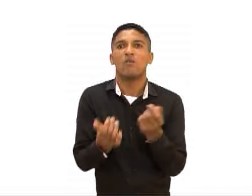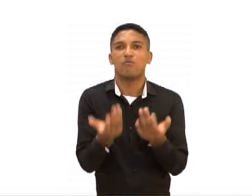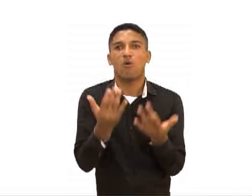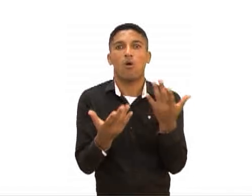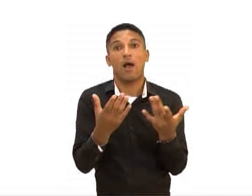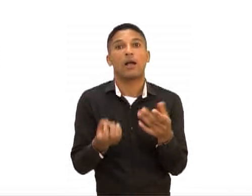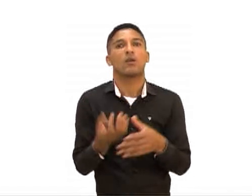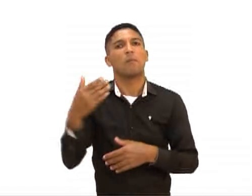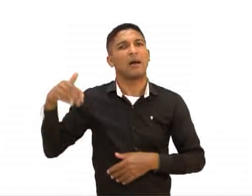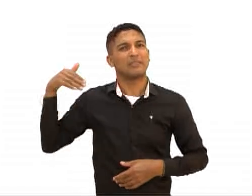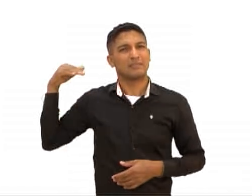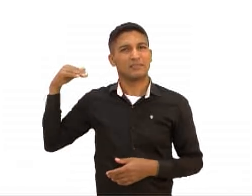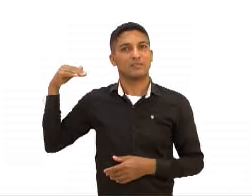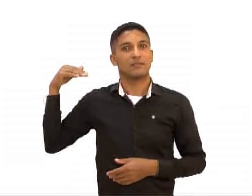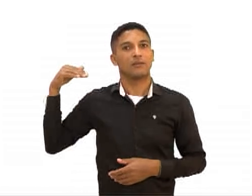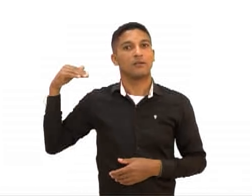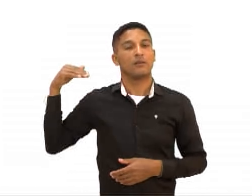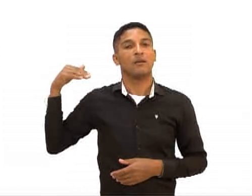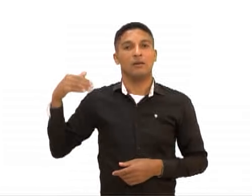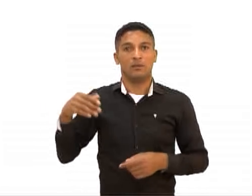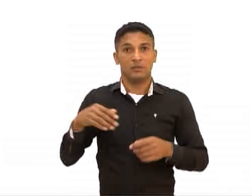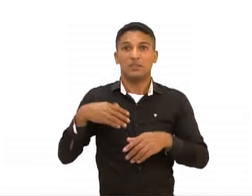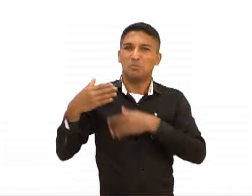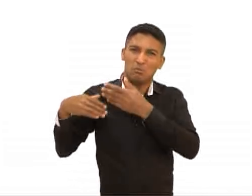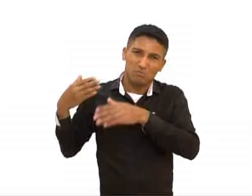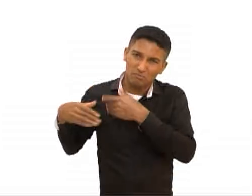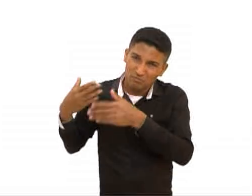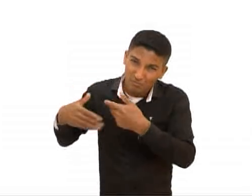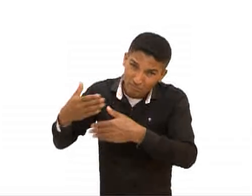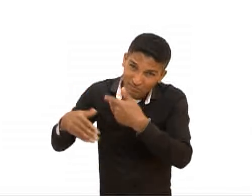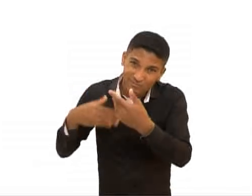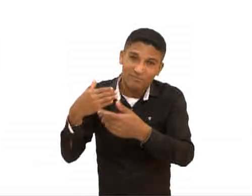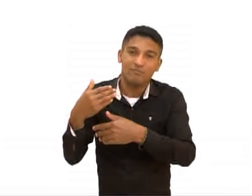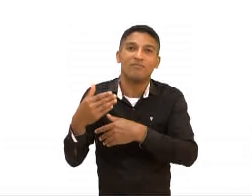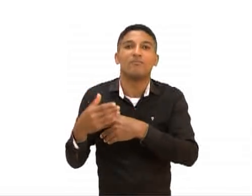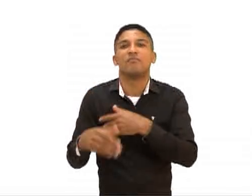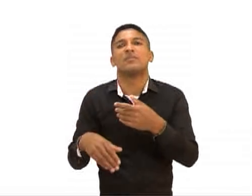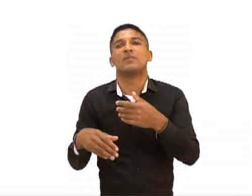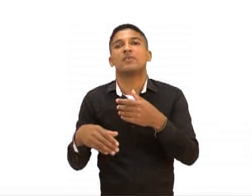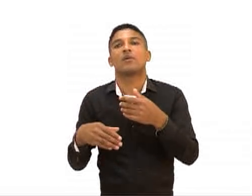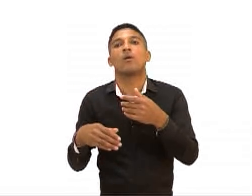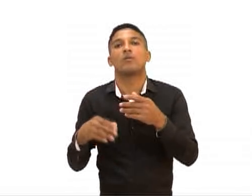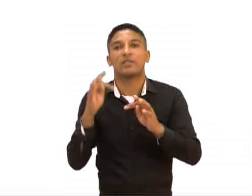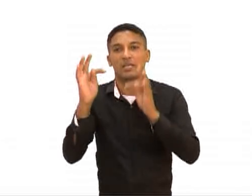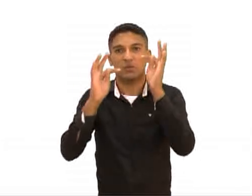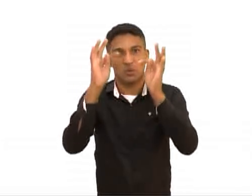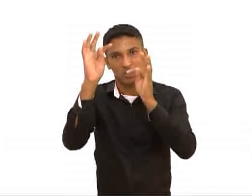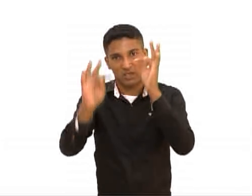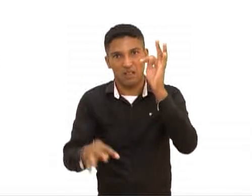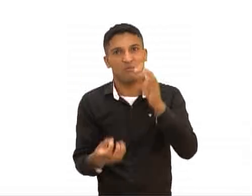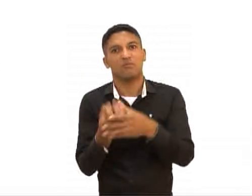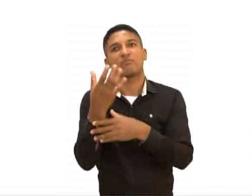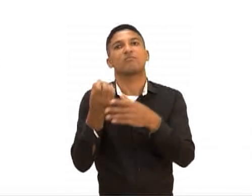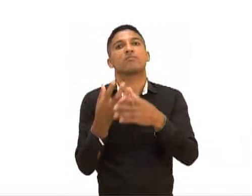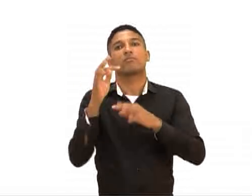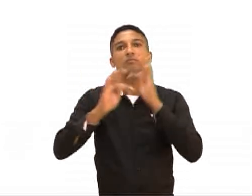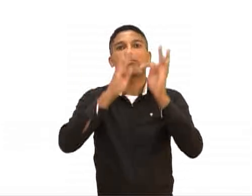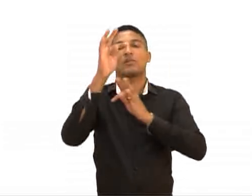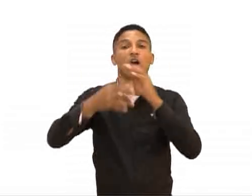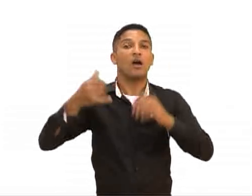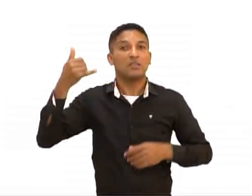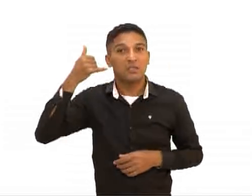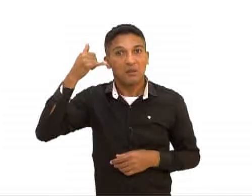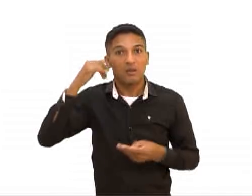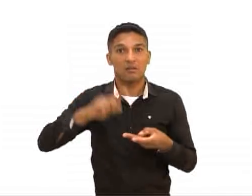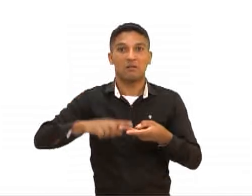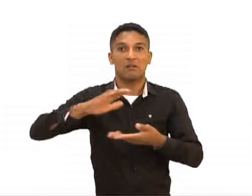computador desktop, os notebooks digitais e hoje se tem aparelhos móveis com smartphones, tablets e outras tecnologias que